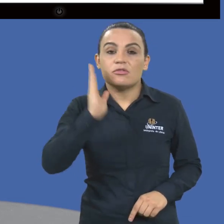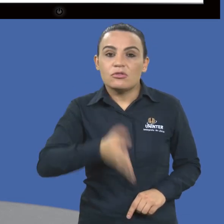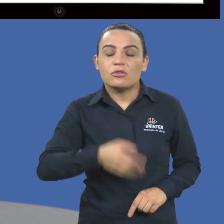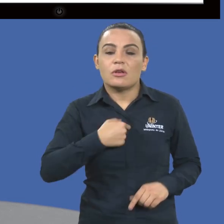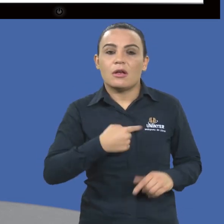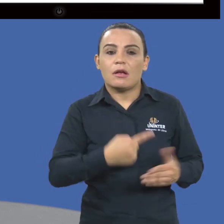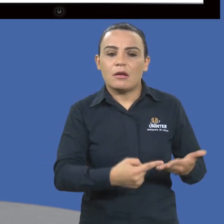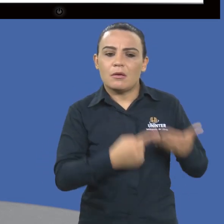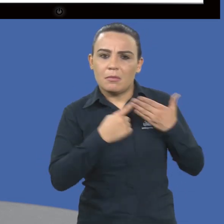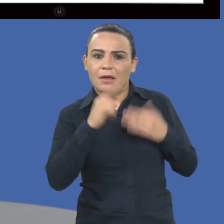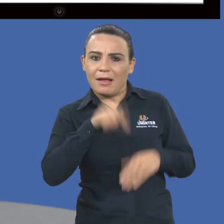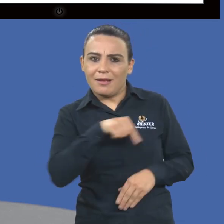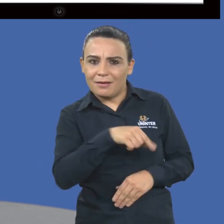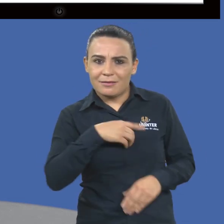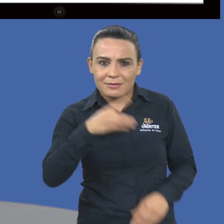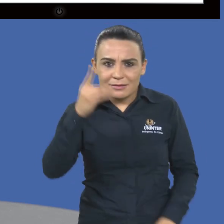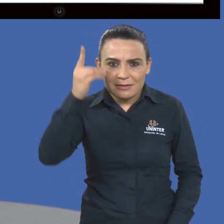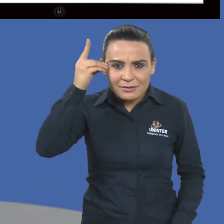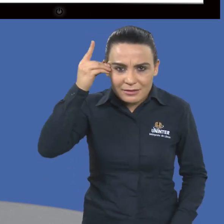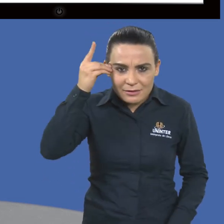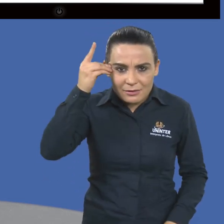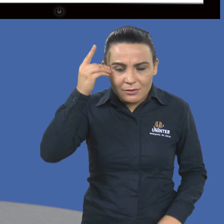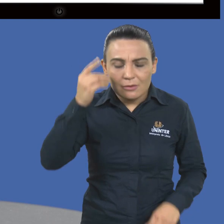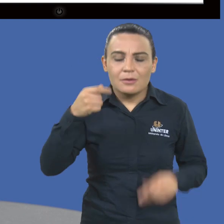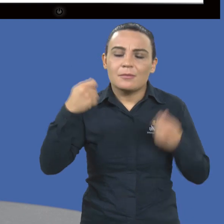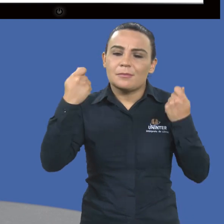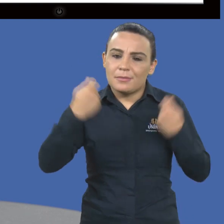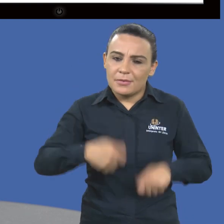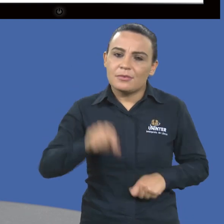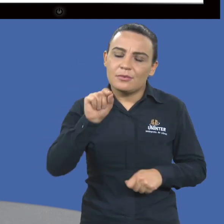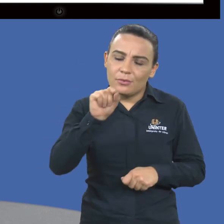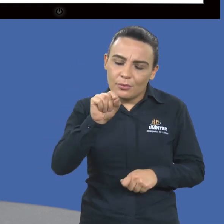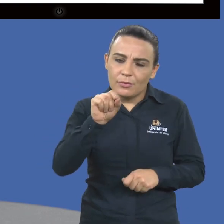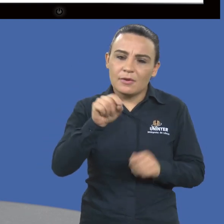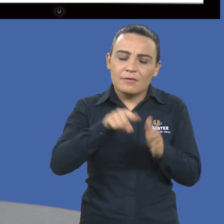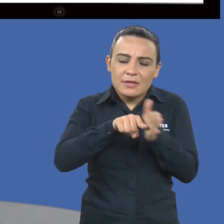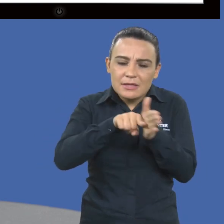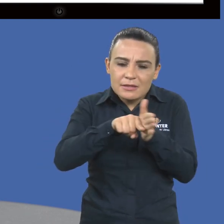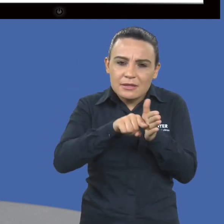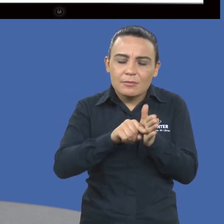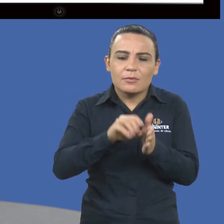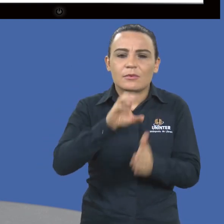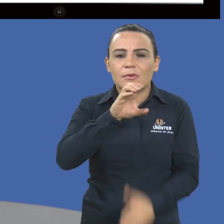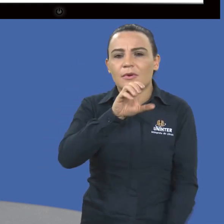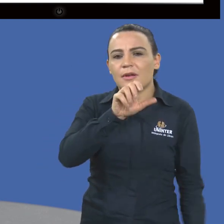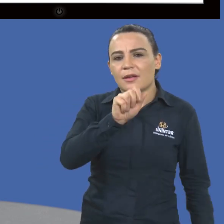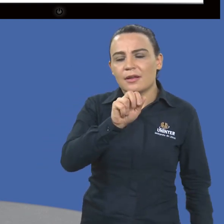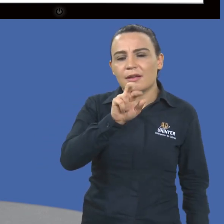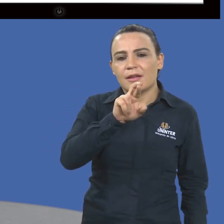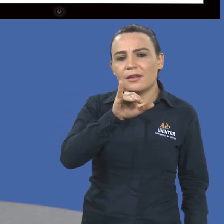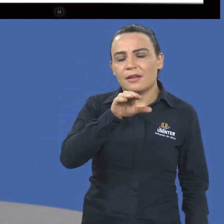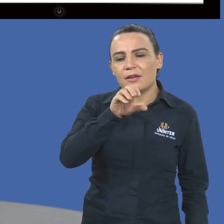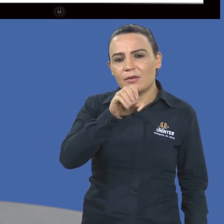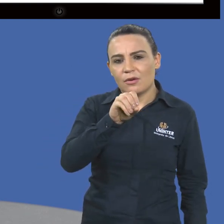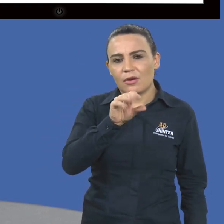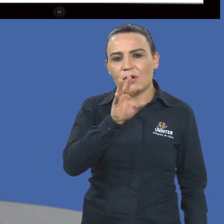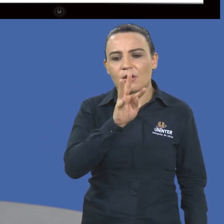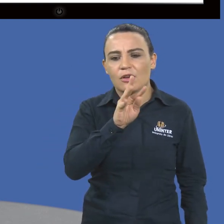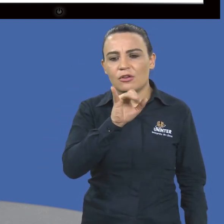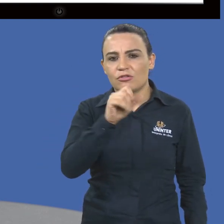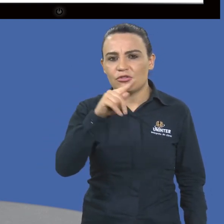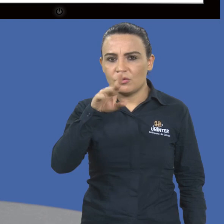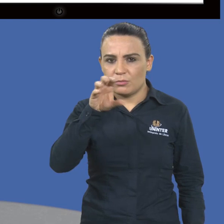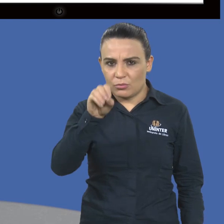estabelecida a hipótese diagnóstica, é a realização do cariótipo. Veja como é simples, esse